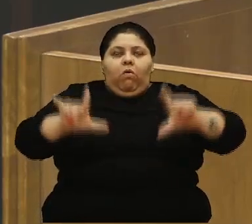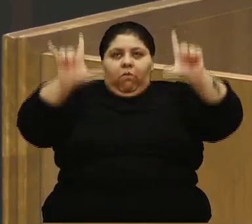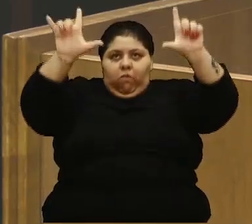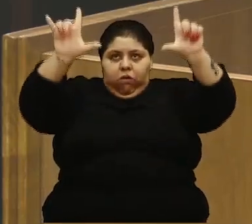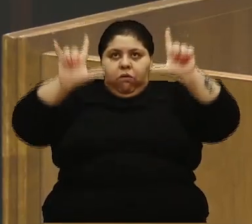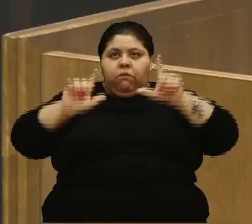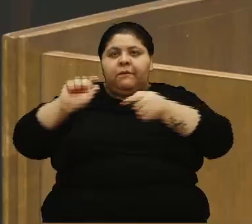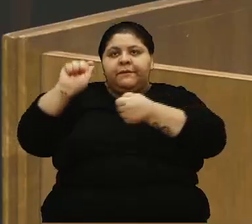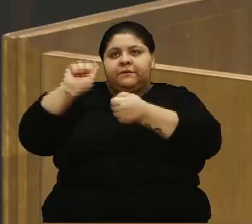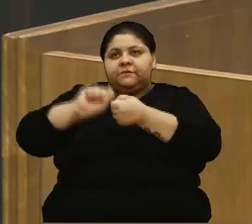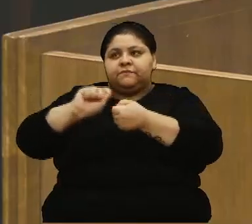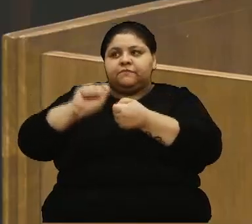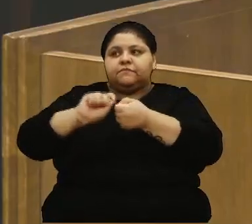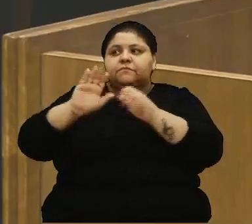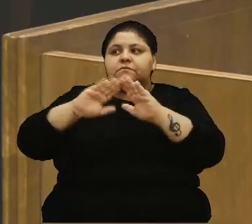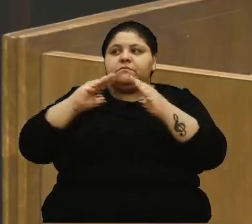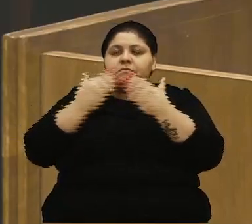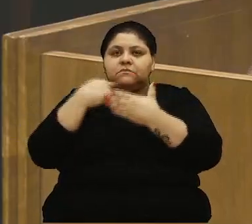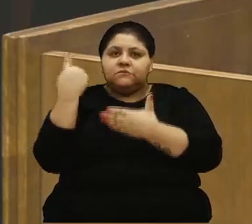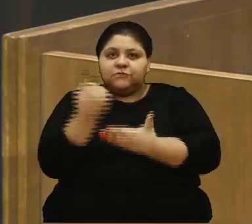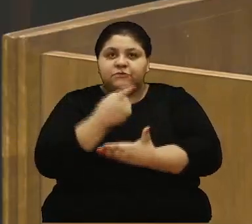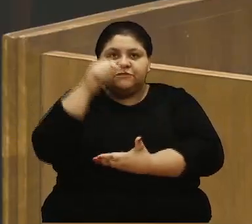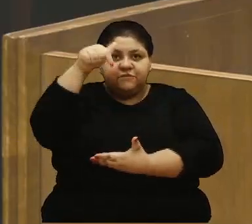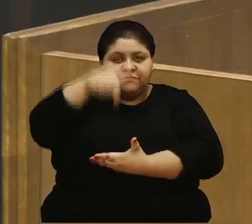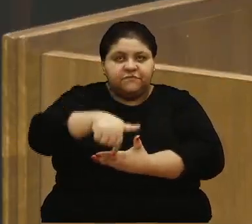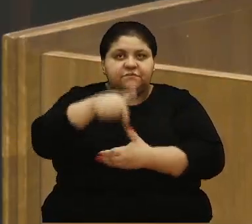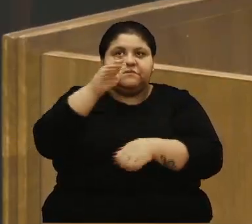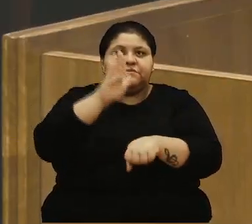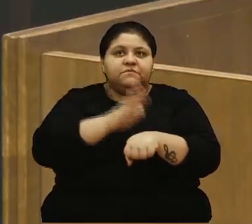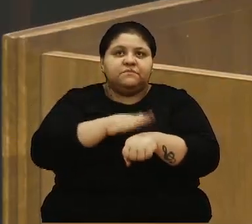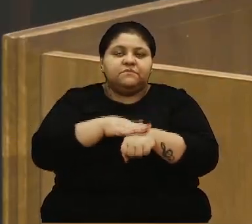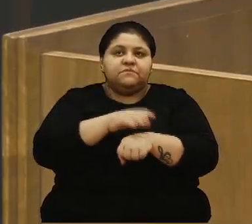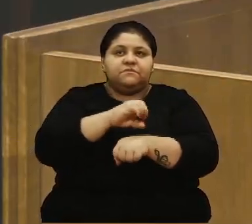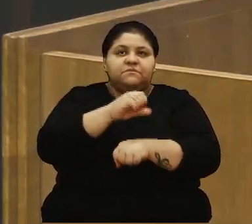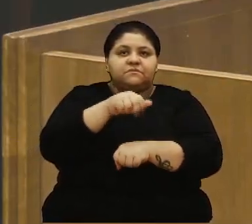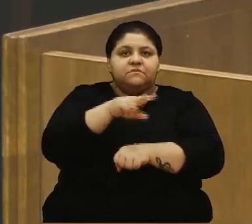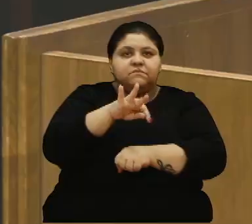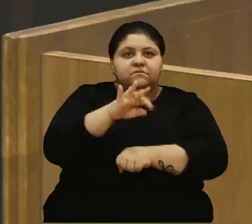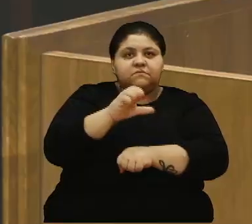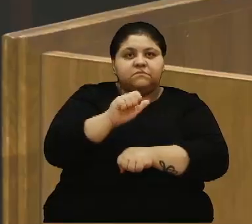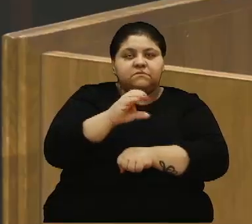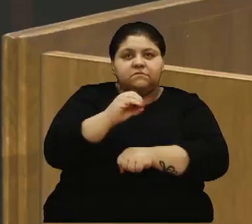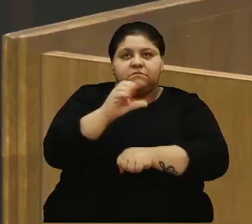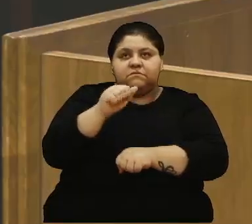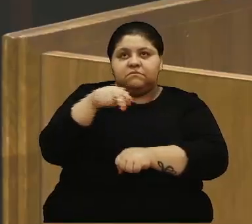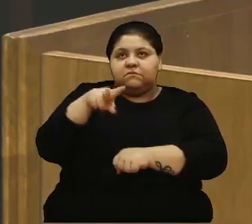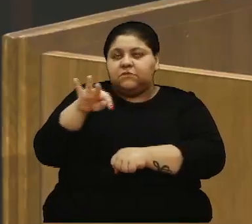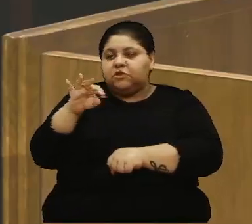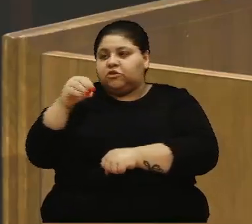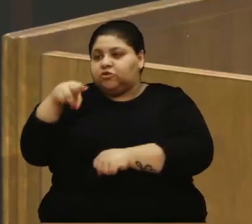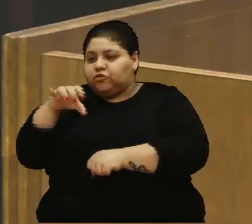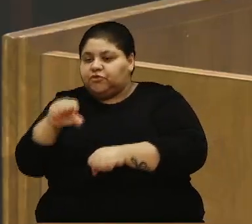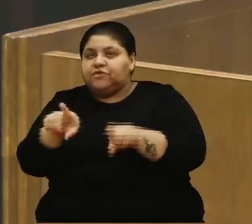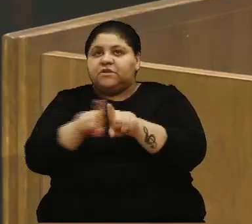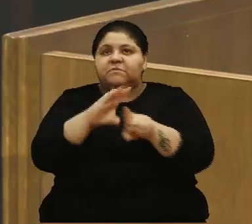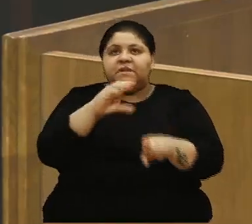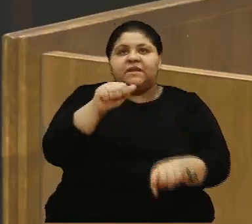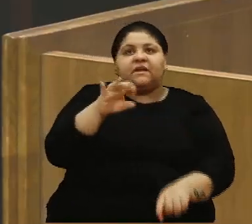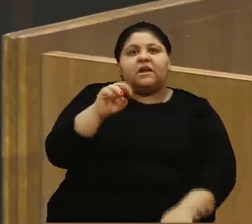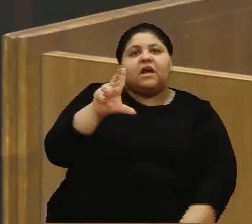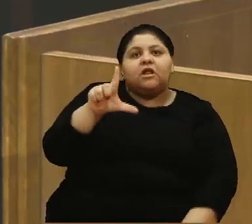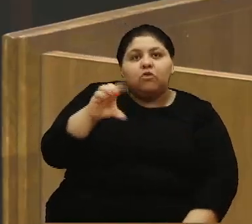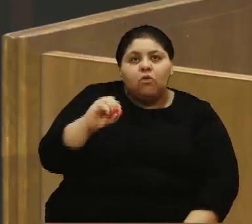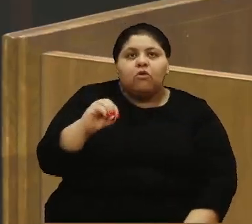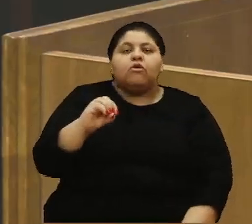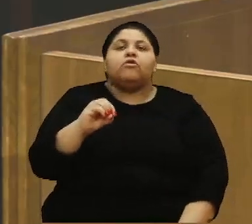realizamos, com exemplos de escolas nossas aqui, naquele momento, a Santo Antônio, e também o Catulo da Paixão Cearense,